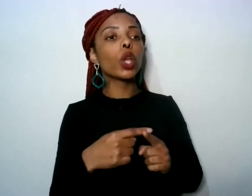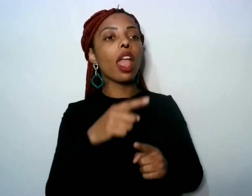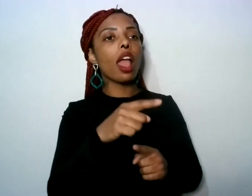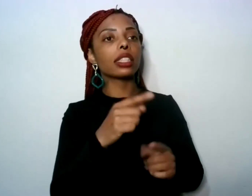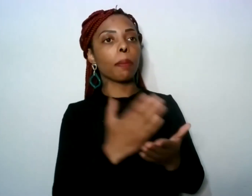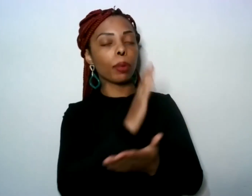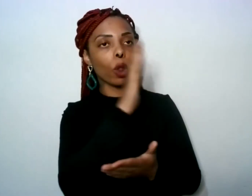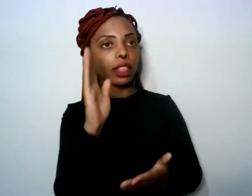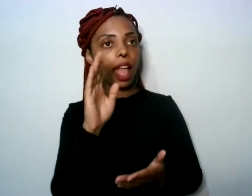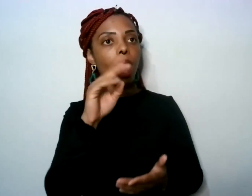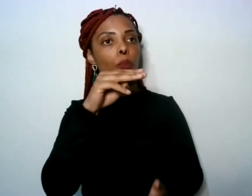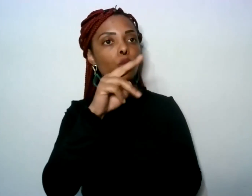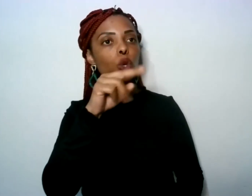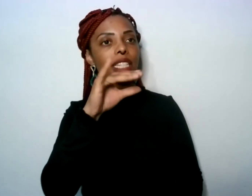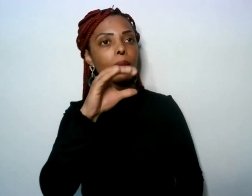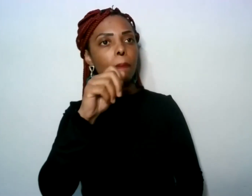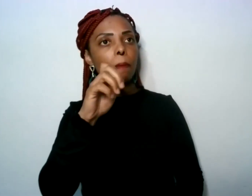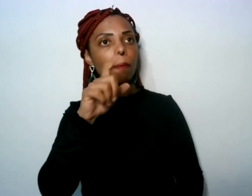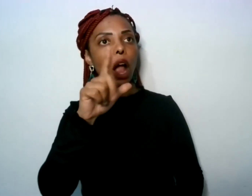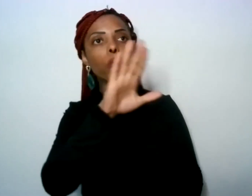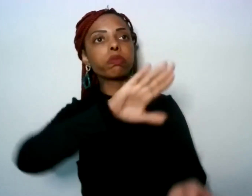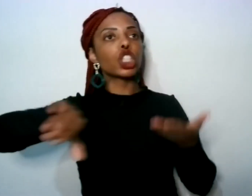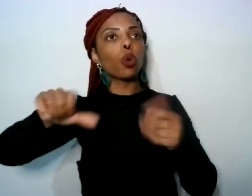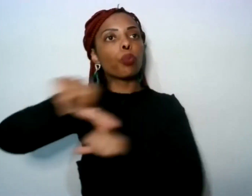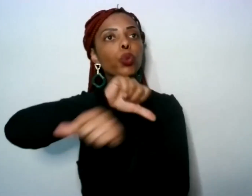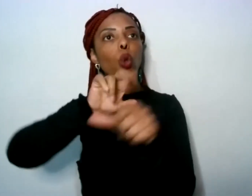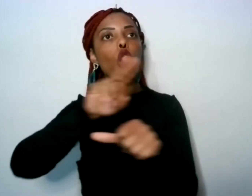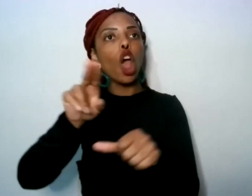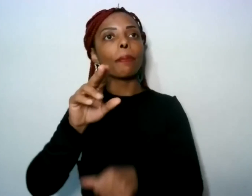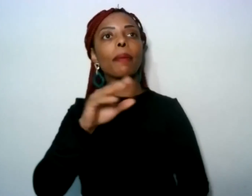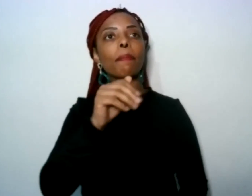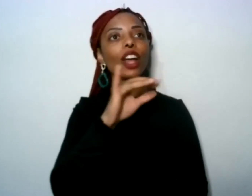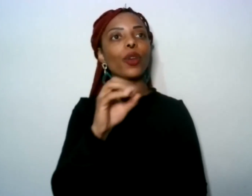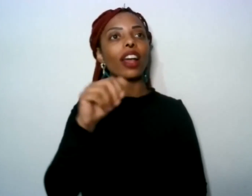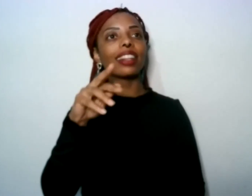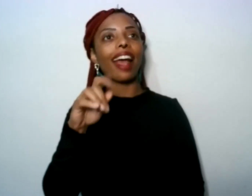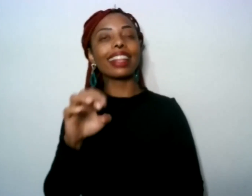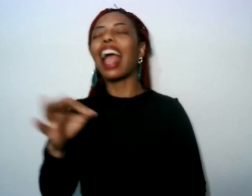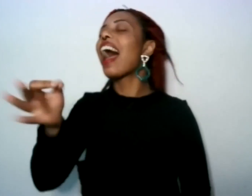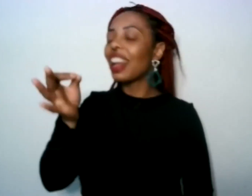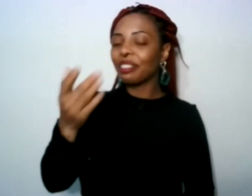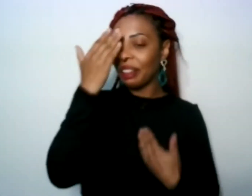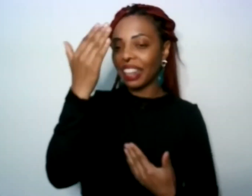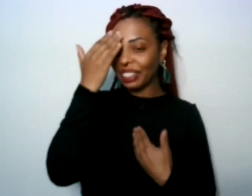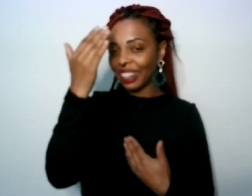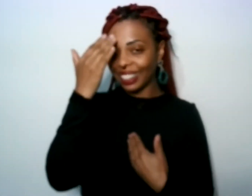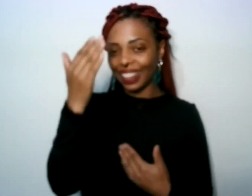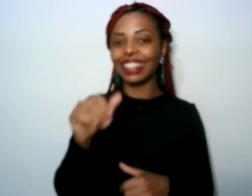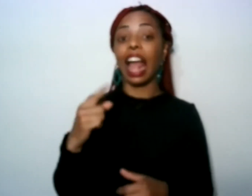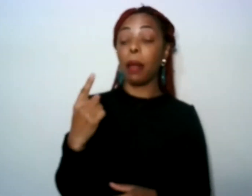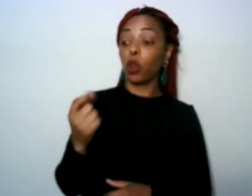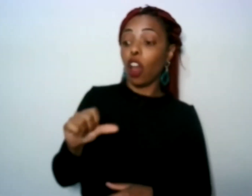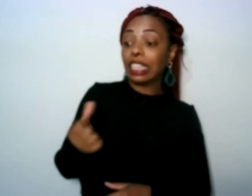Mário de Andrade qual foi o processo o contexto obrigada obrigada ela se tornou Mário de Andrade em 1960